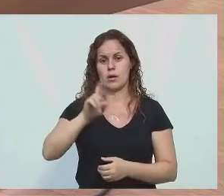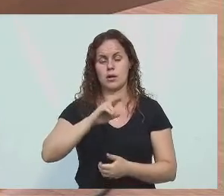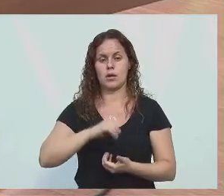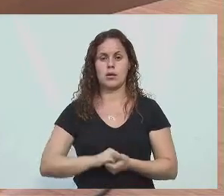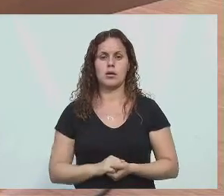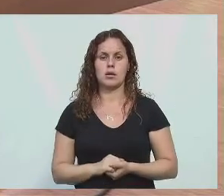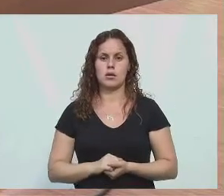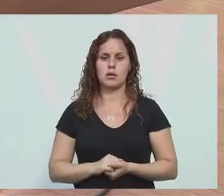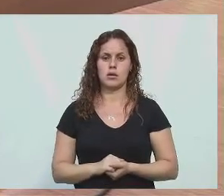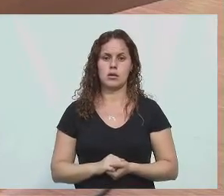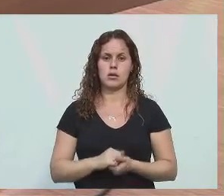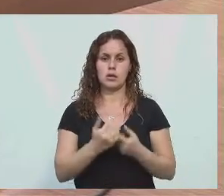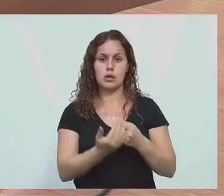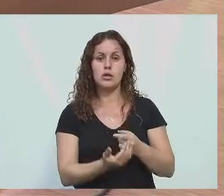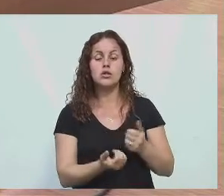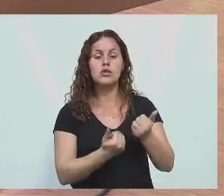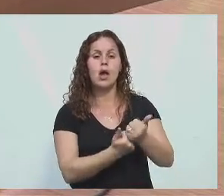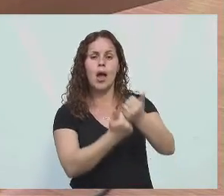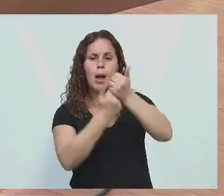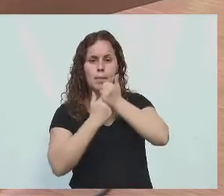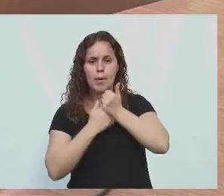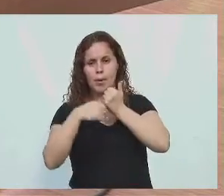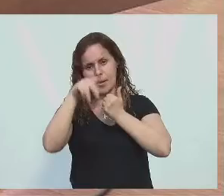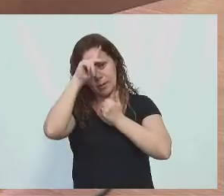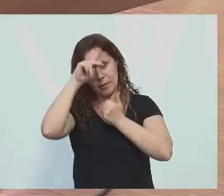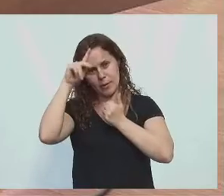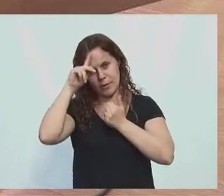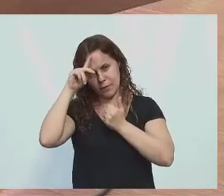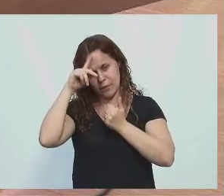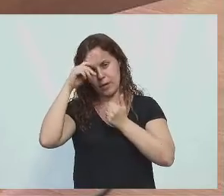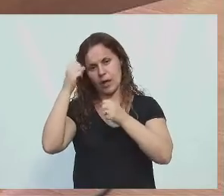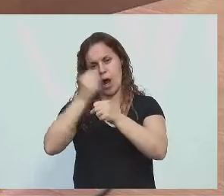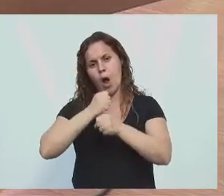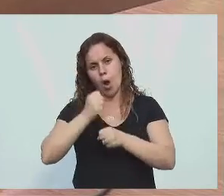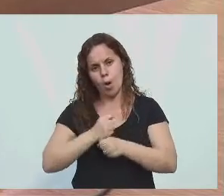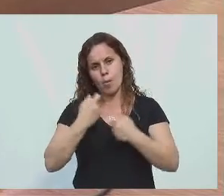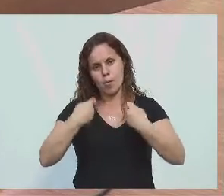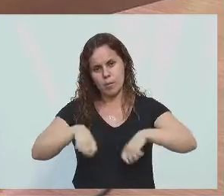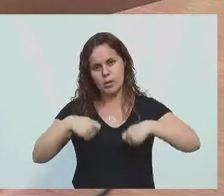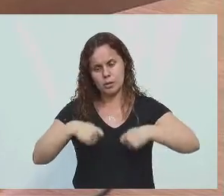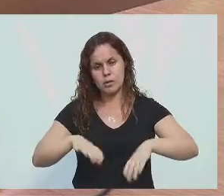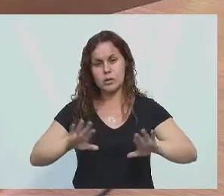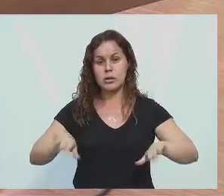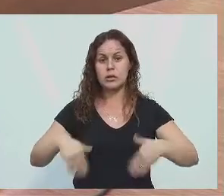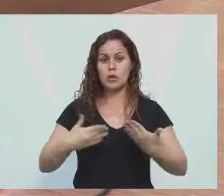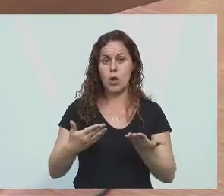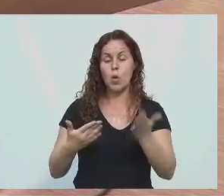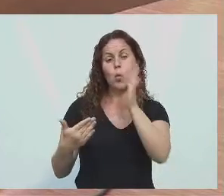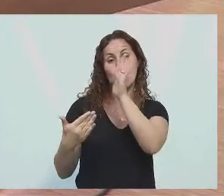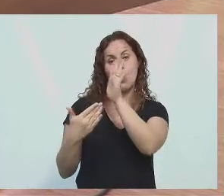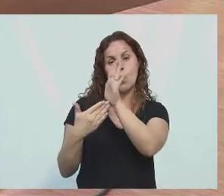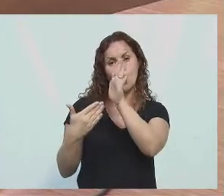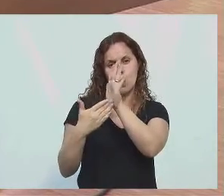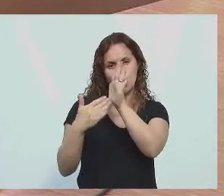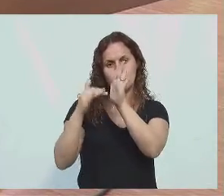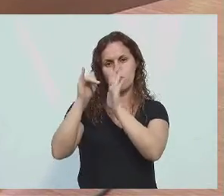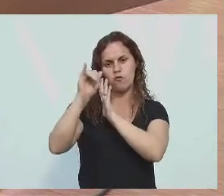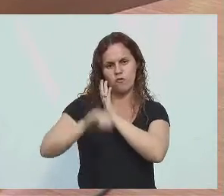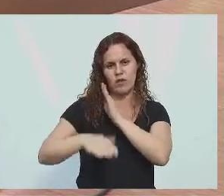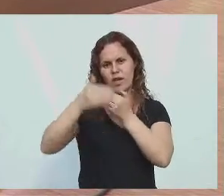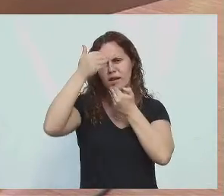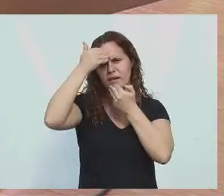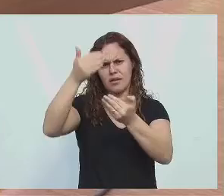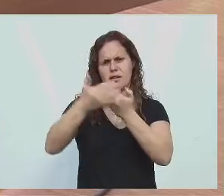de ajuda do prefeito para fazer as obras necessárias. Fica a minha sugestão. Para finalizar, quero agradecer a